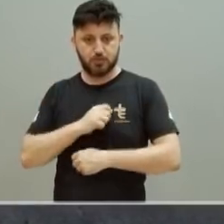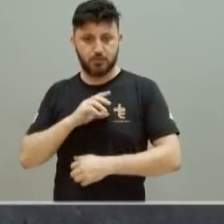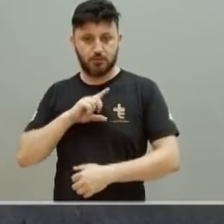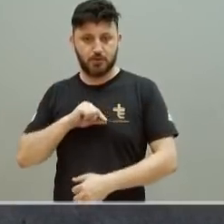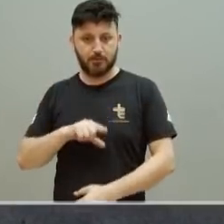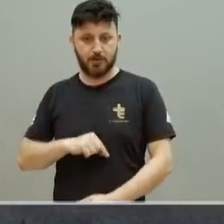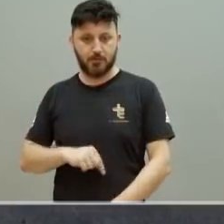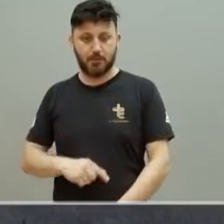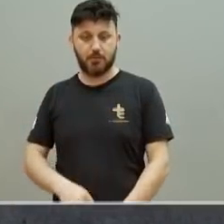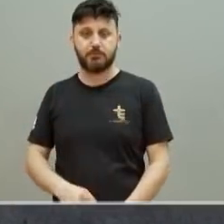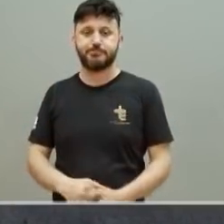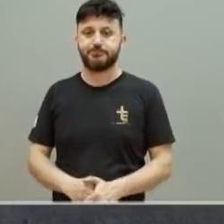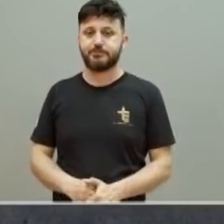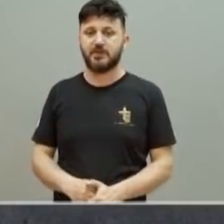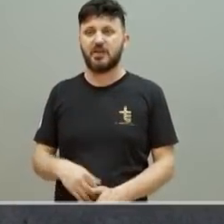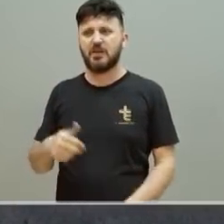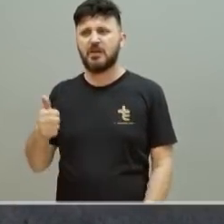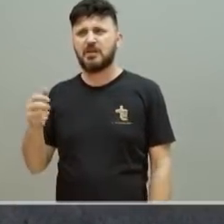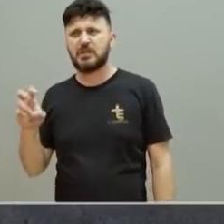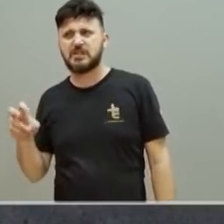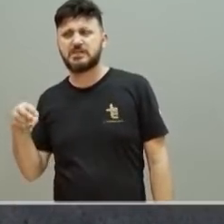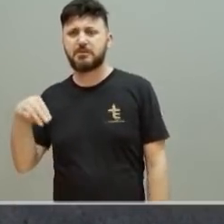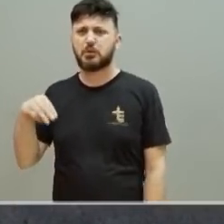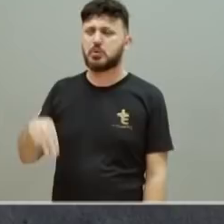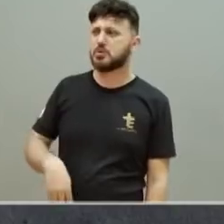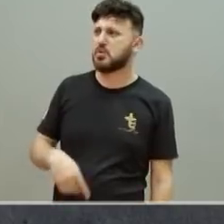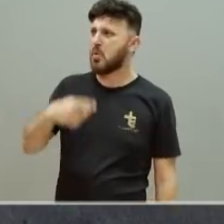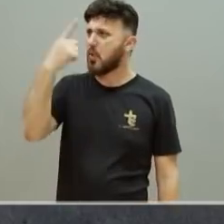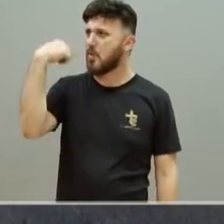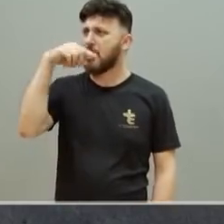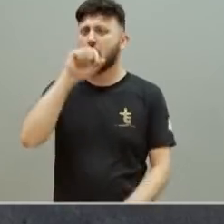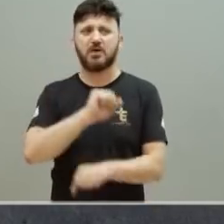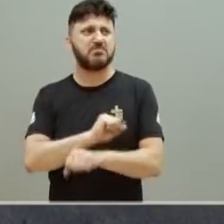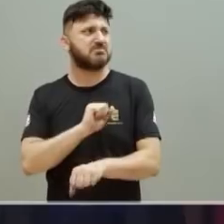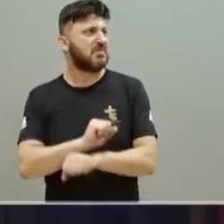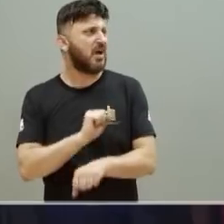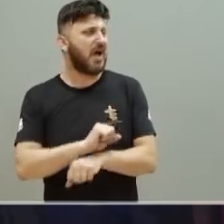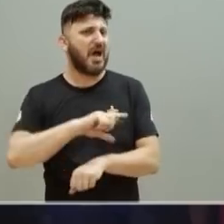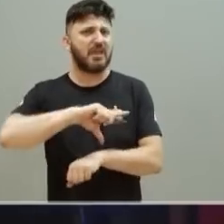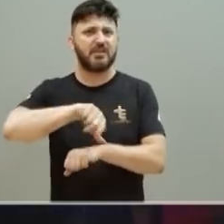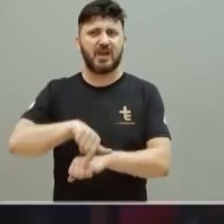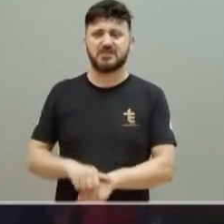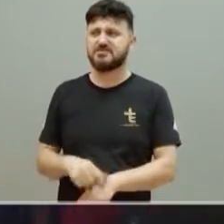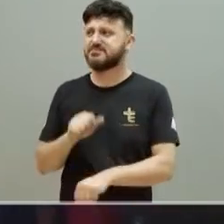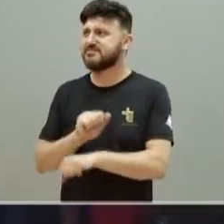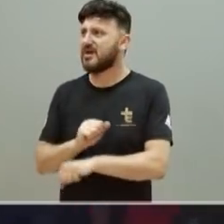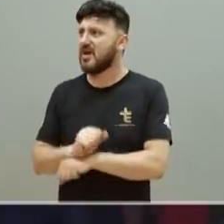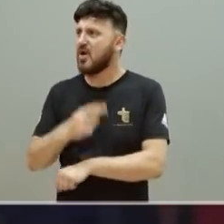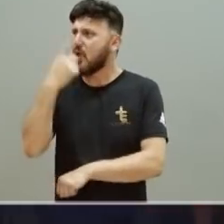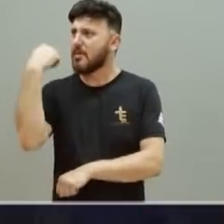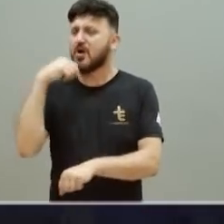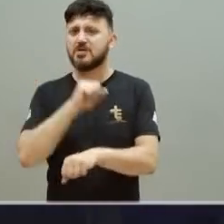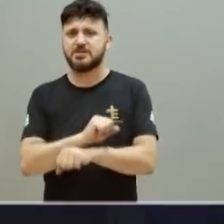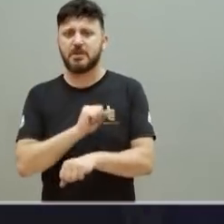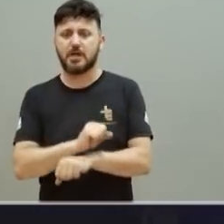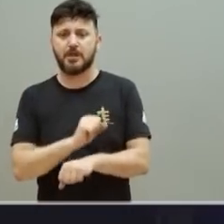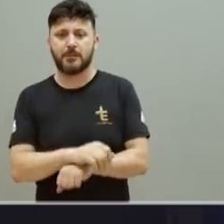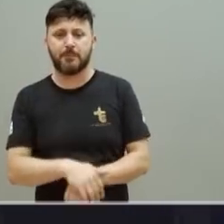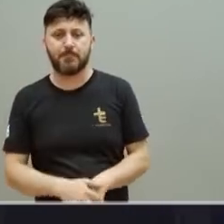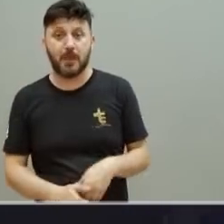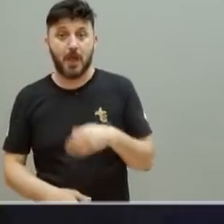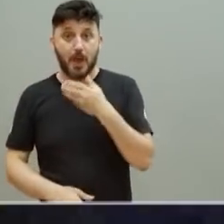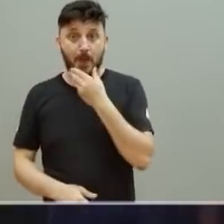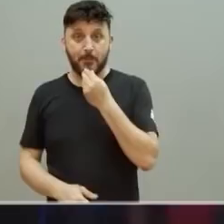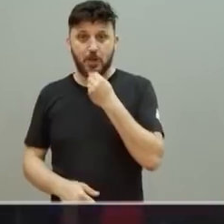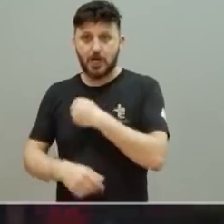passa 15 minutos, 20 minutos, meia hora, uma hora de atraso. Chega a enfermeira-chefe e fala para ela: coloque a sua roupa, você precisa ir